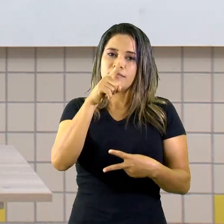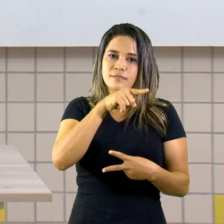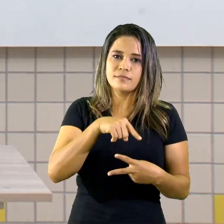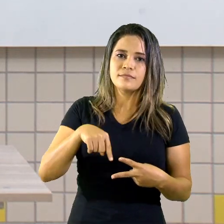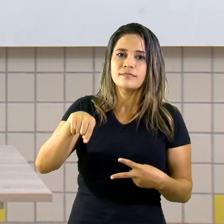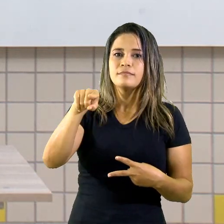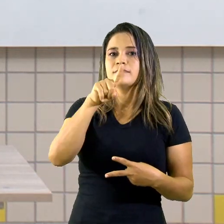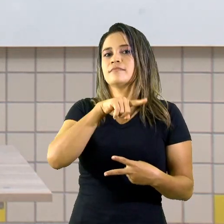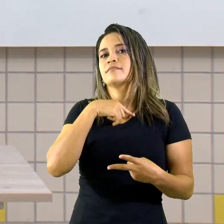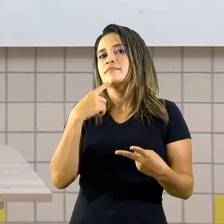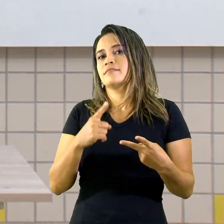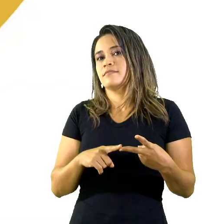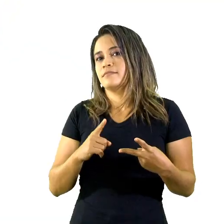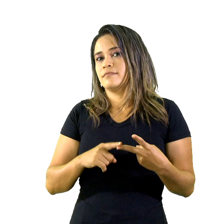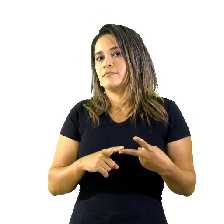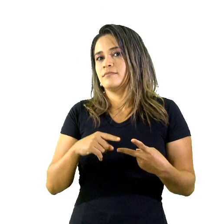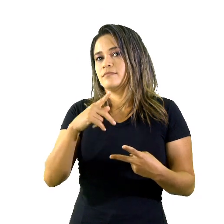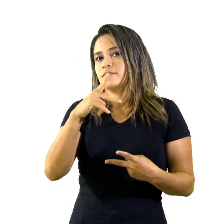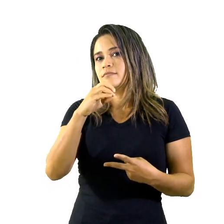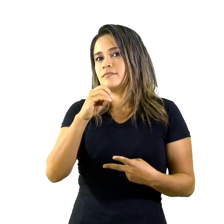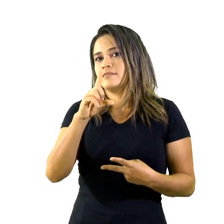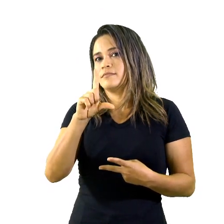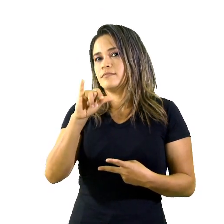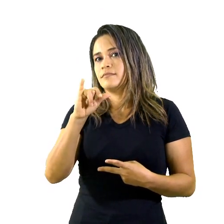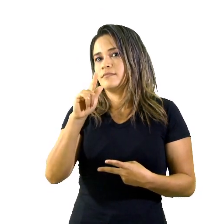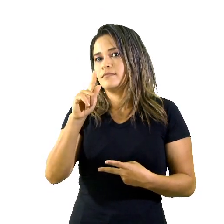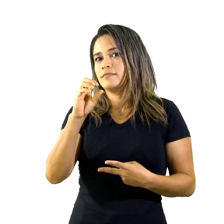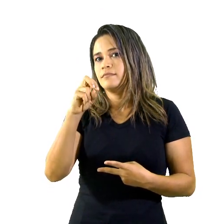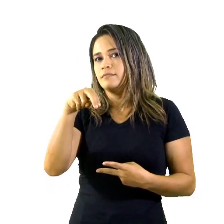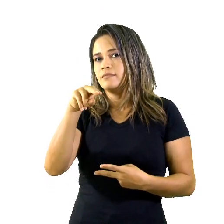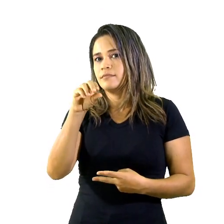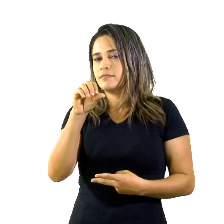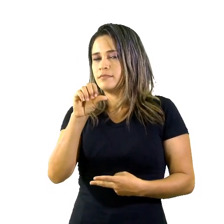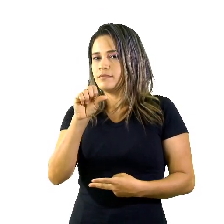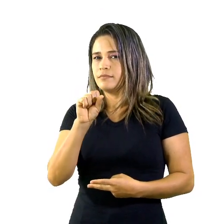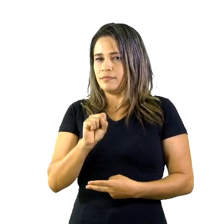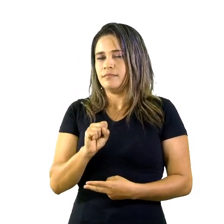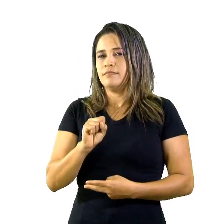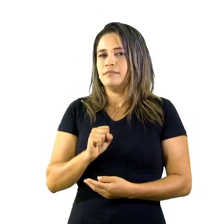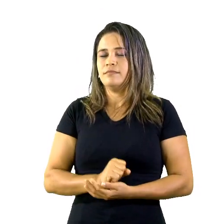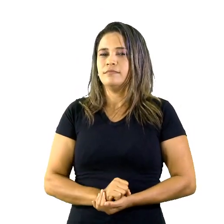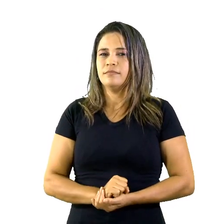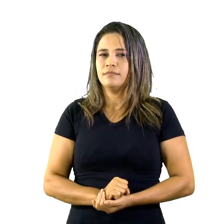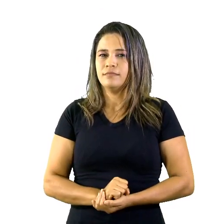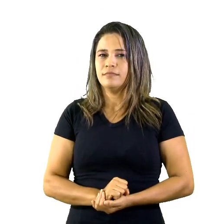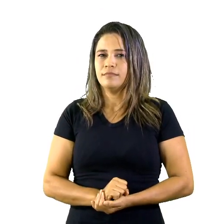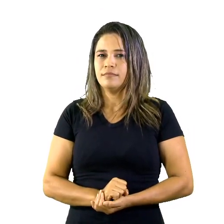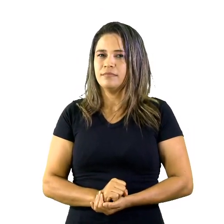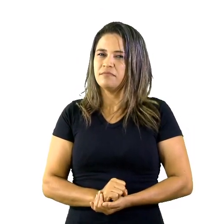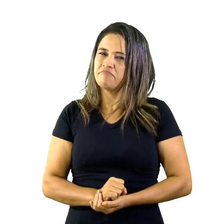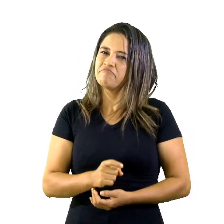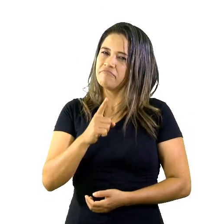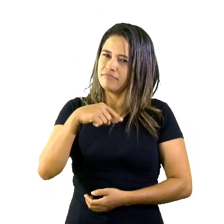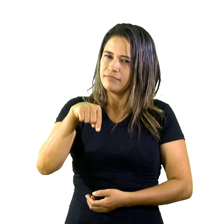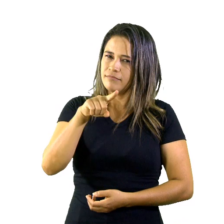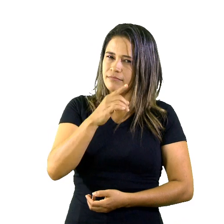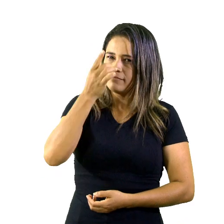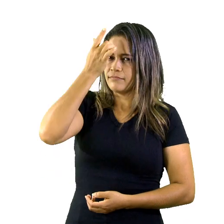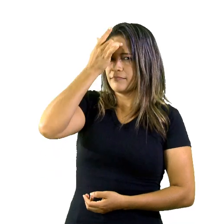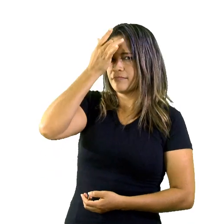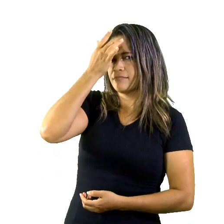e nós temos os polígonos. Círculo é muito fácil de você saber, né? Nós podemos